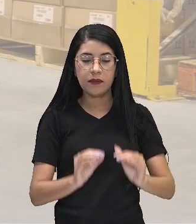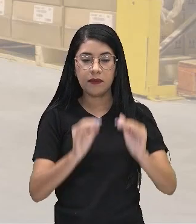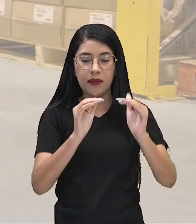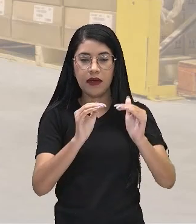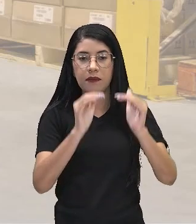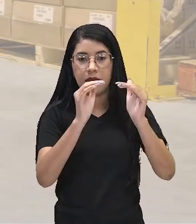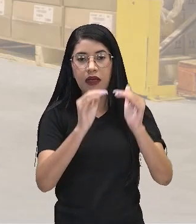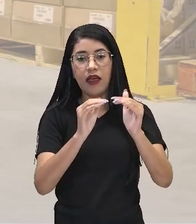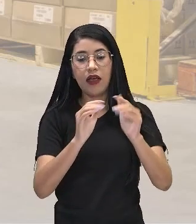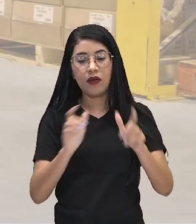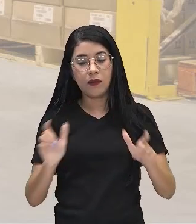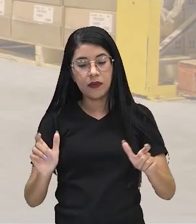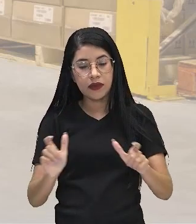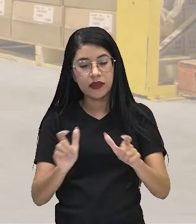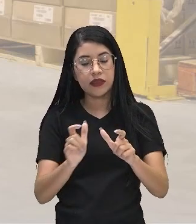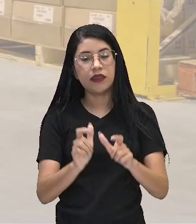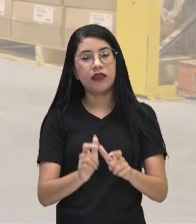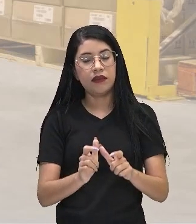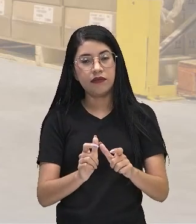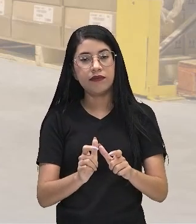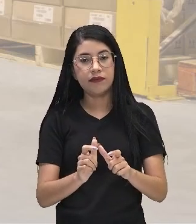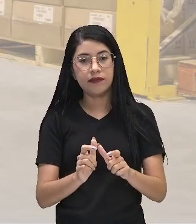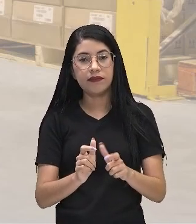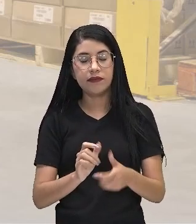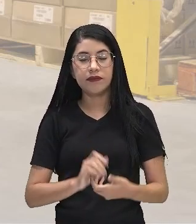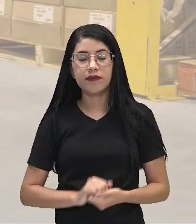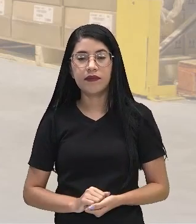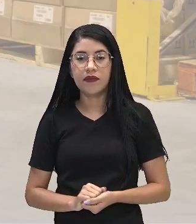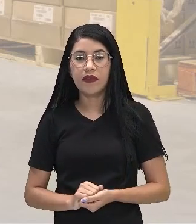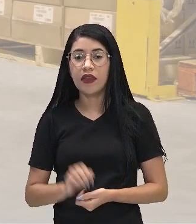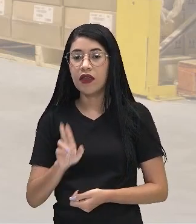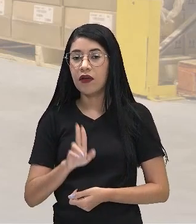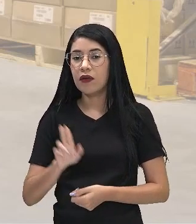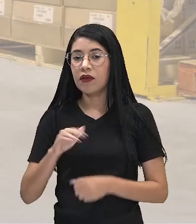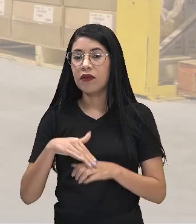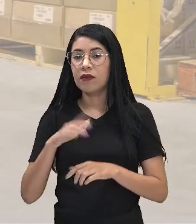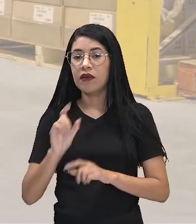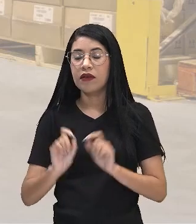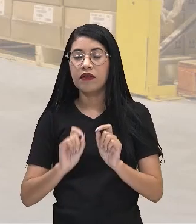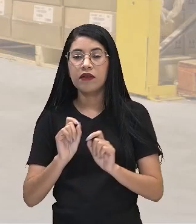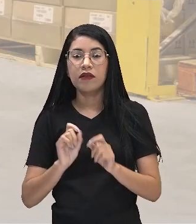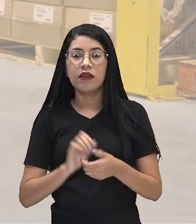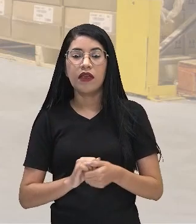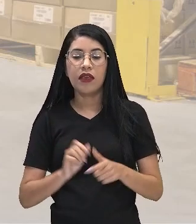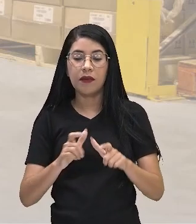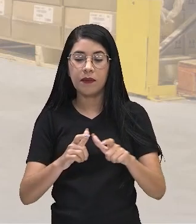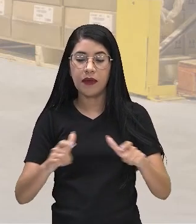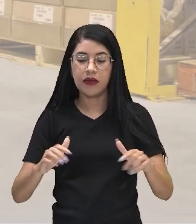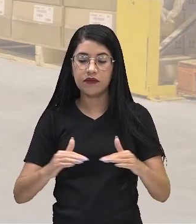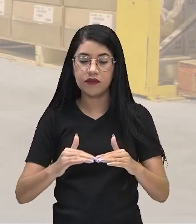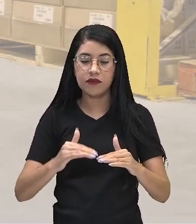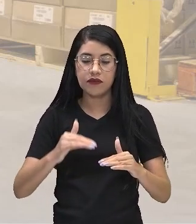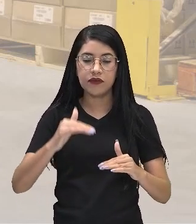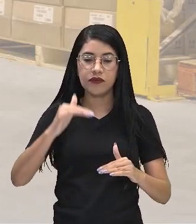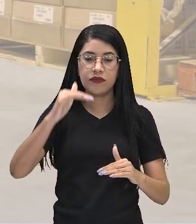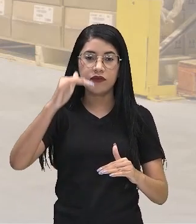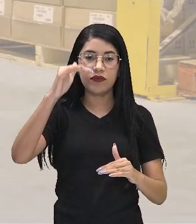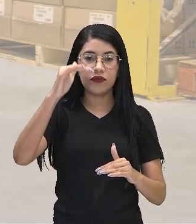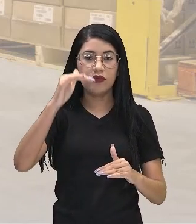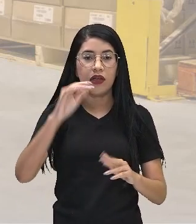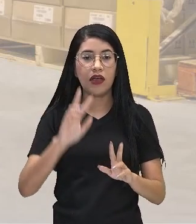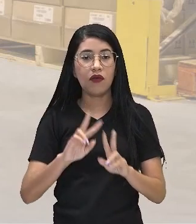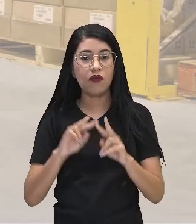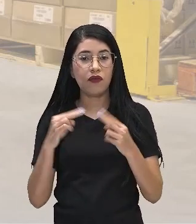uma área menor desse pallet. E o que eu vou estar usando mais? Né, eu vou estar usando mais espaço, mais